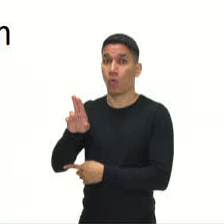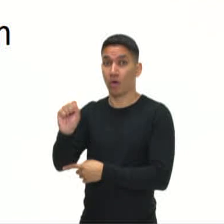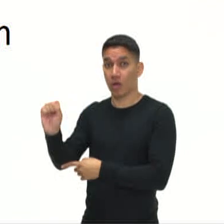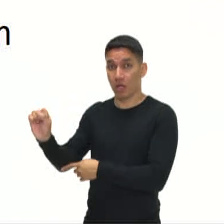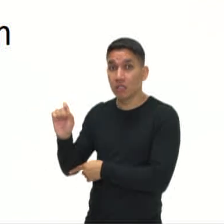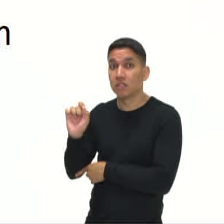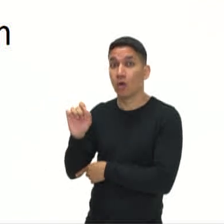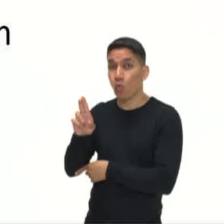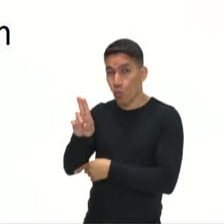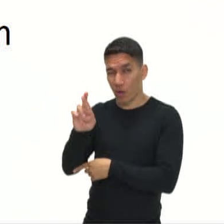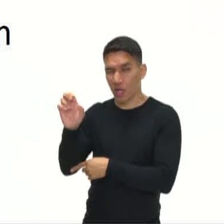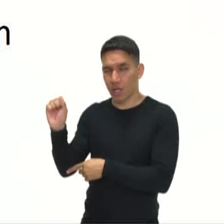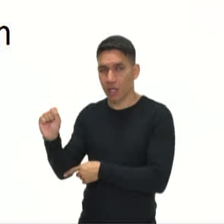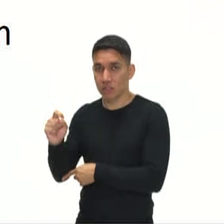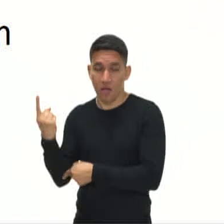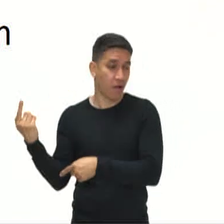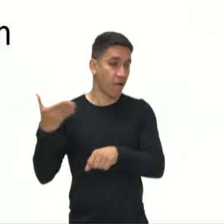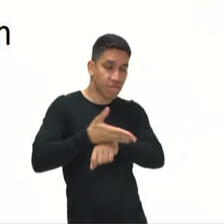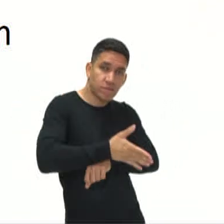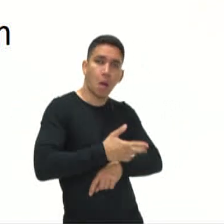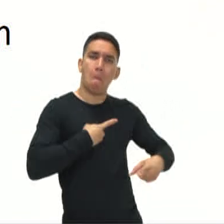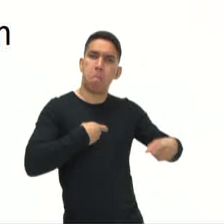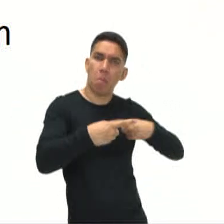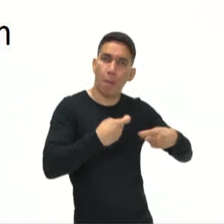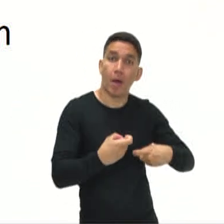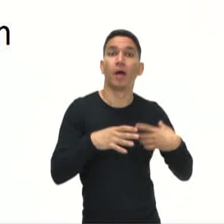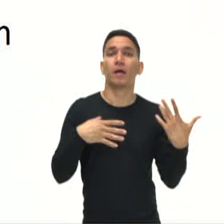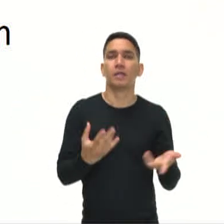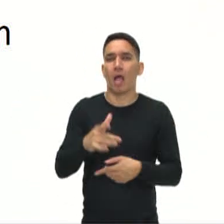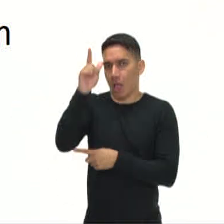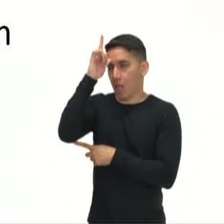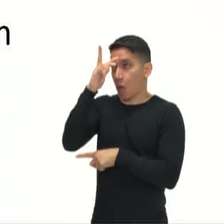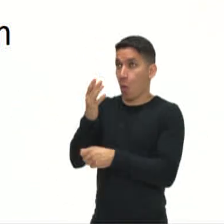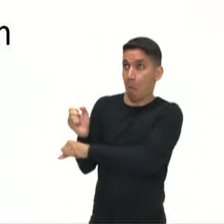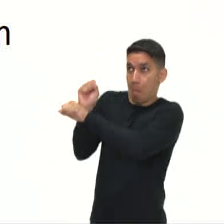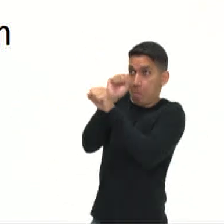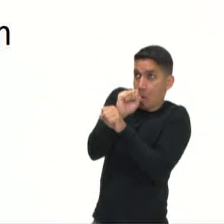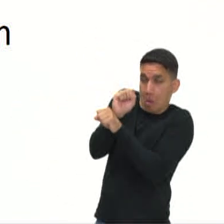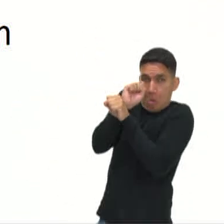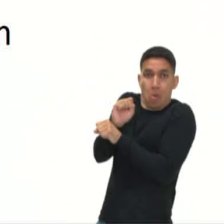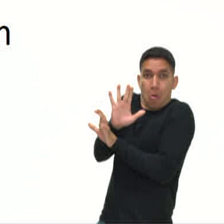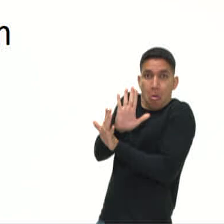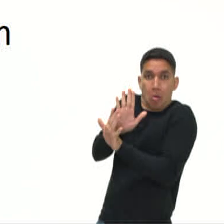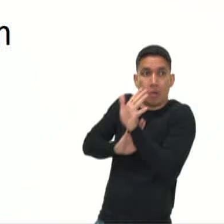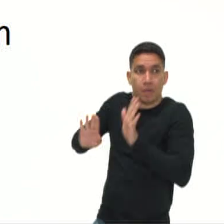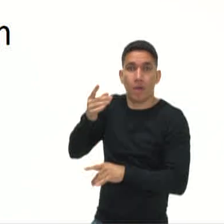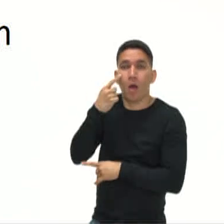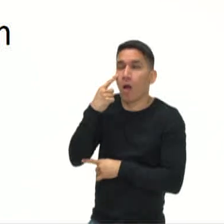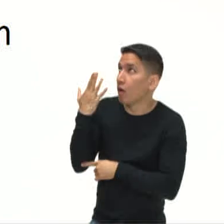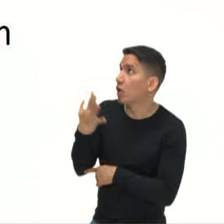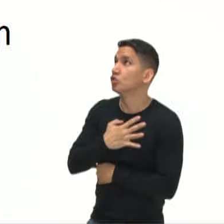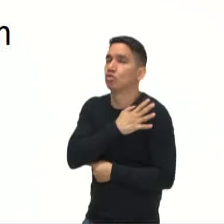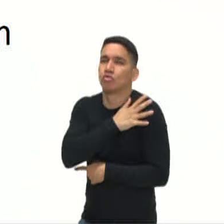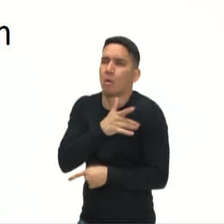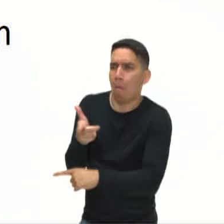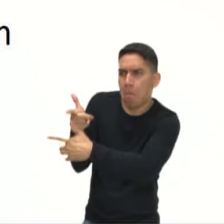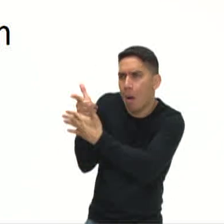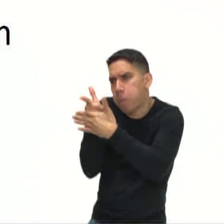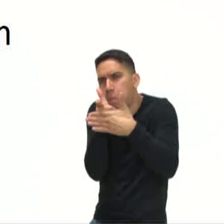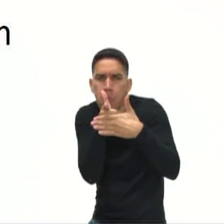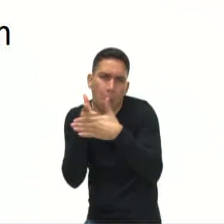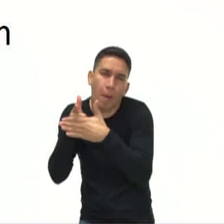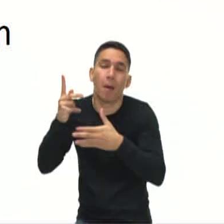passaram ao ataque e os alemães passaram uma guerra de defesa, tendo que recuar. Então aqui nós temos uma imagem dos soldados. A grande cidade